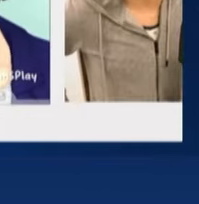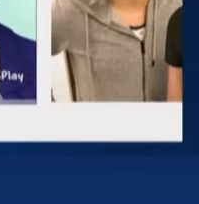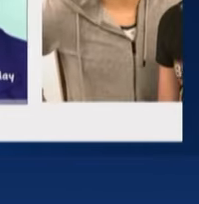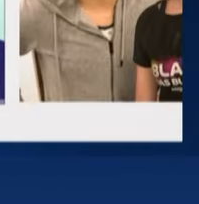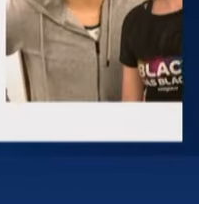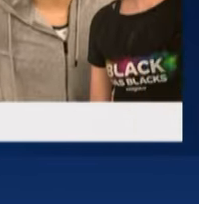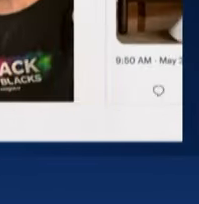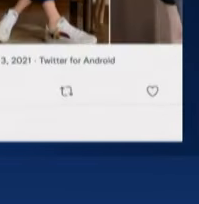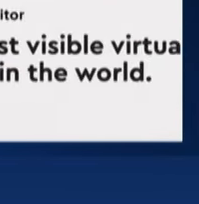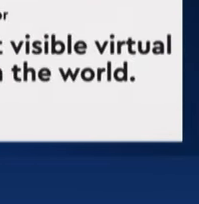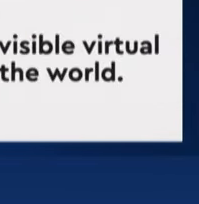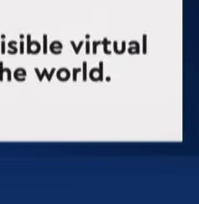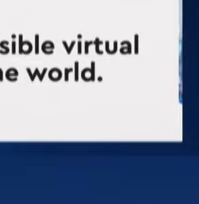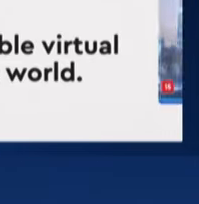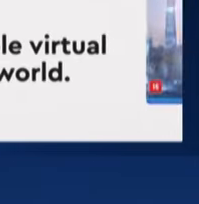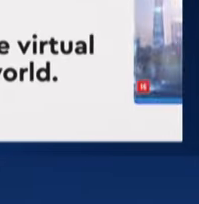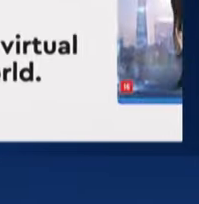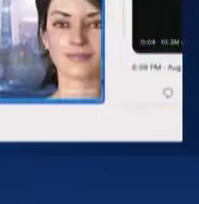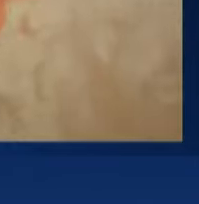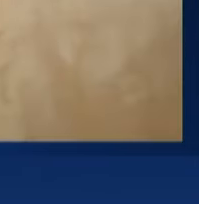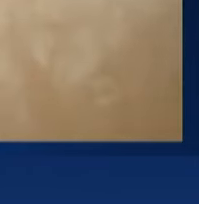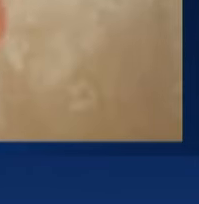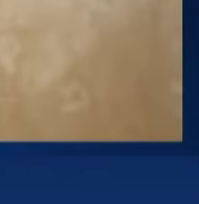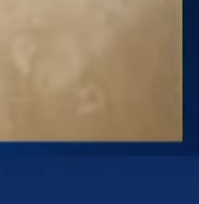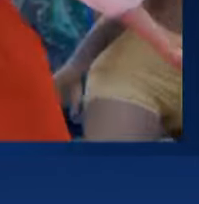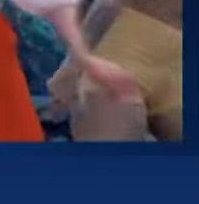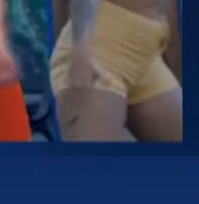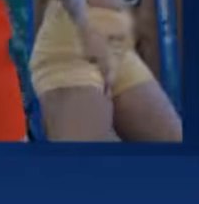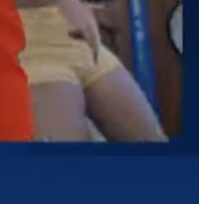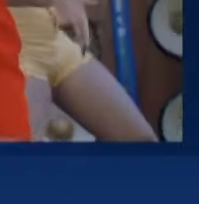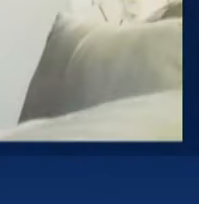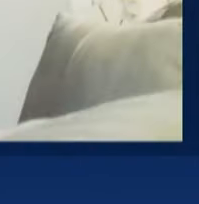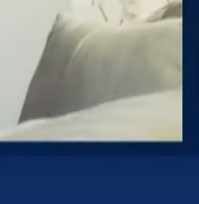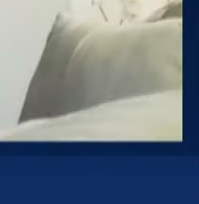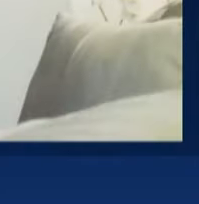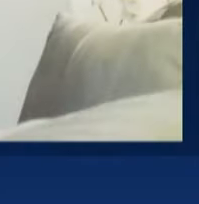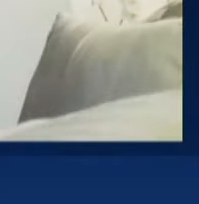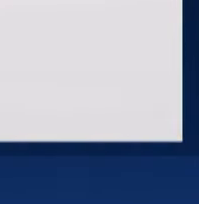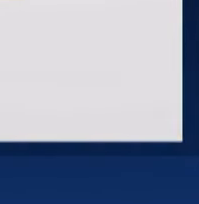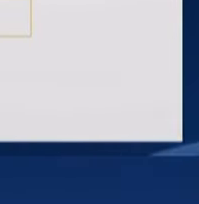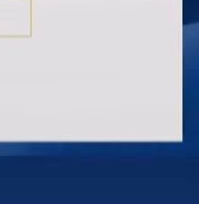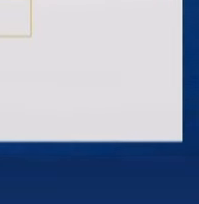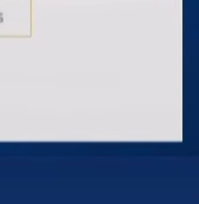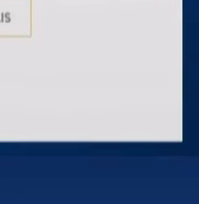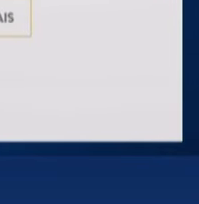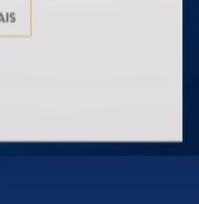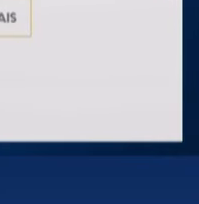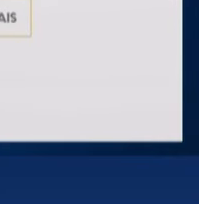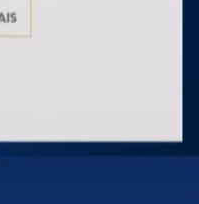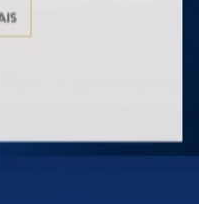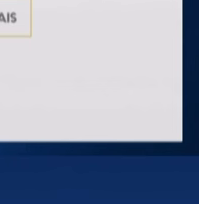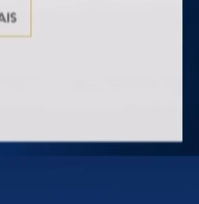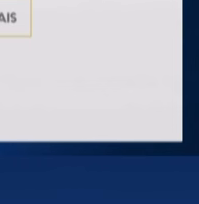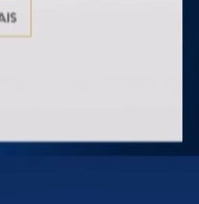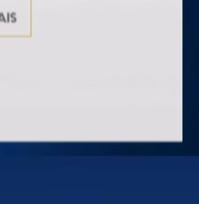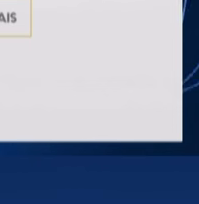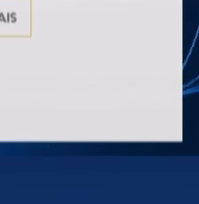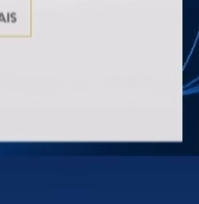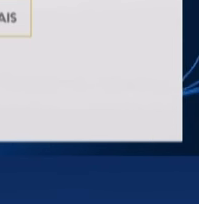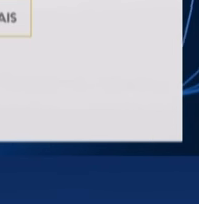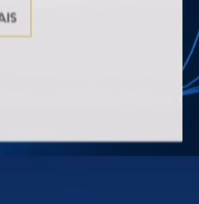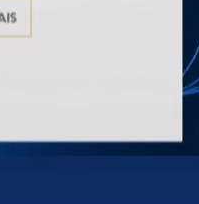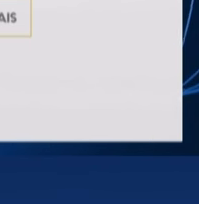ela não tem apenas seguidores tem fãs que amam ela e para fechar com chave de ouro ou